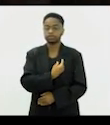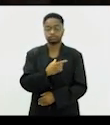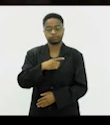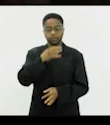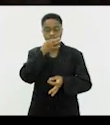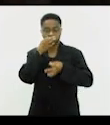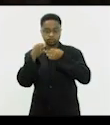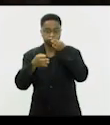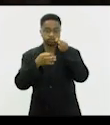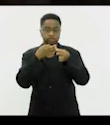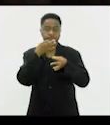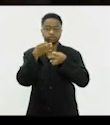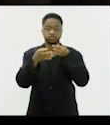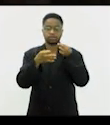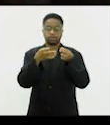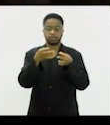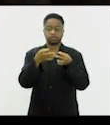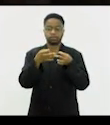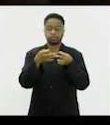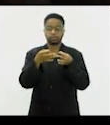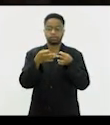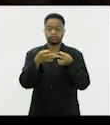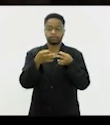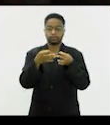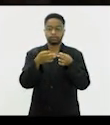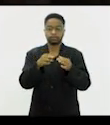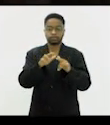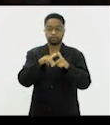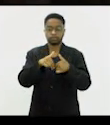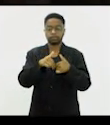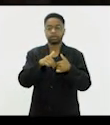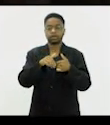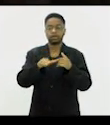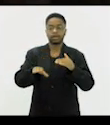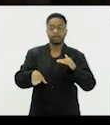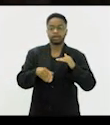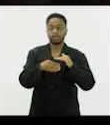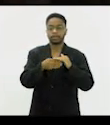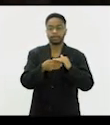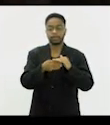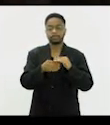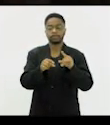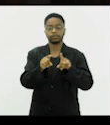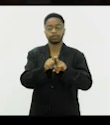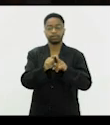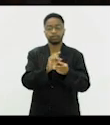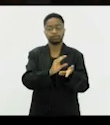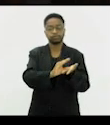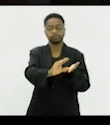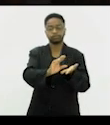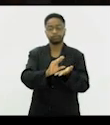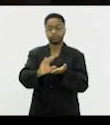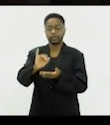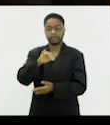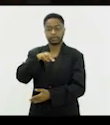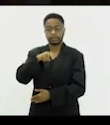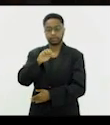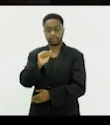sugestões através de emendas parlamentares ao INEA para que